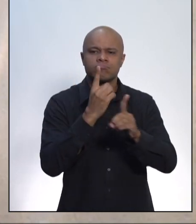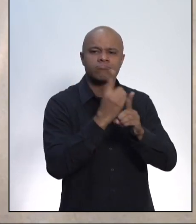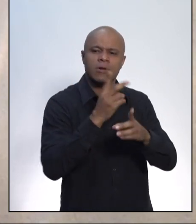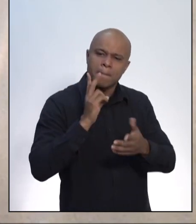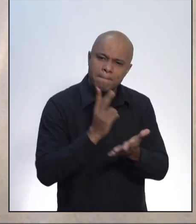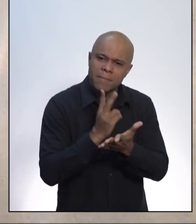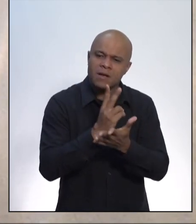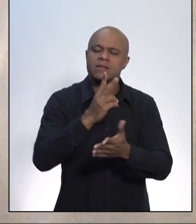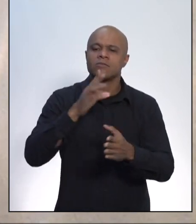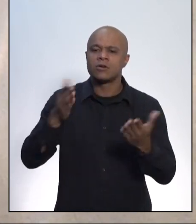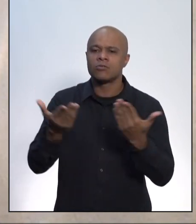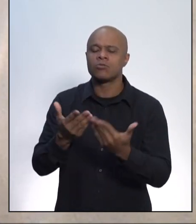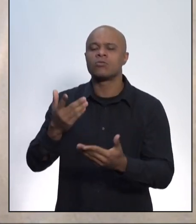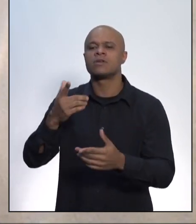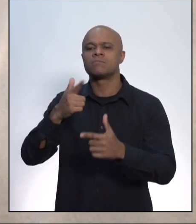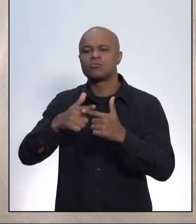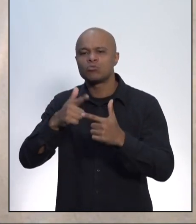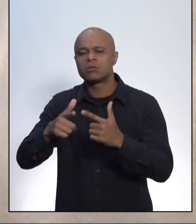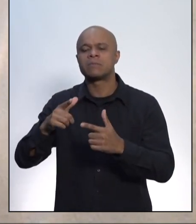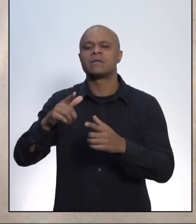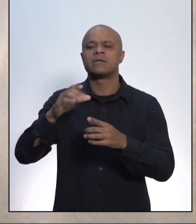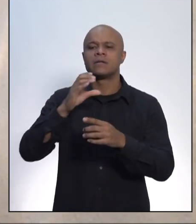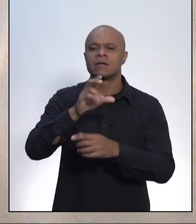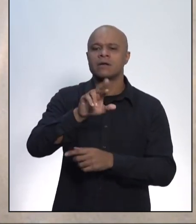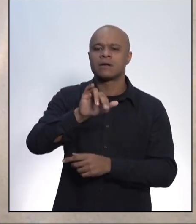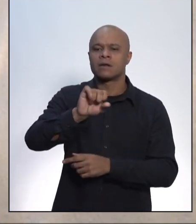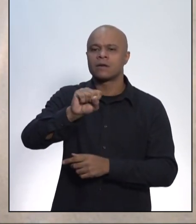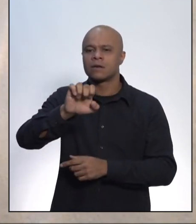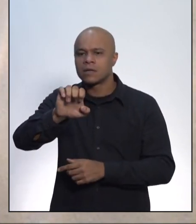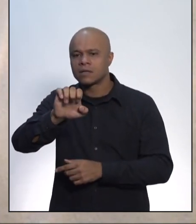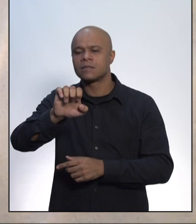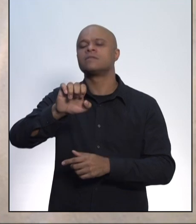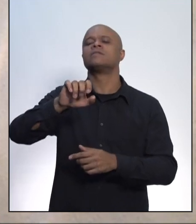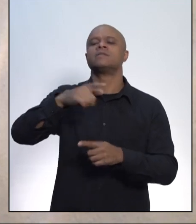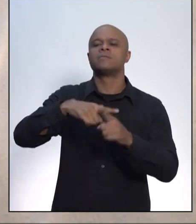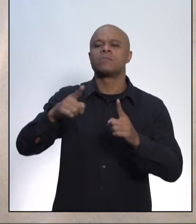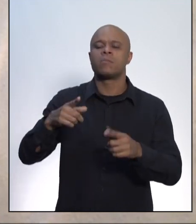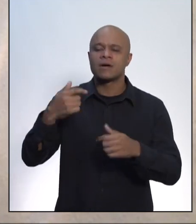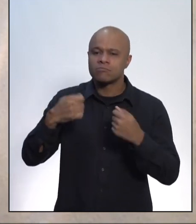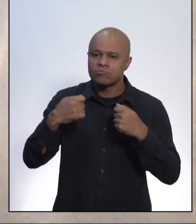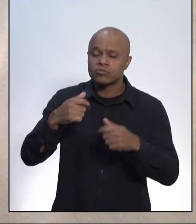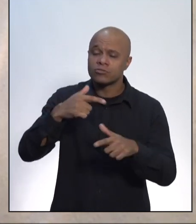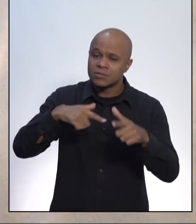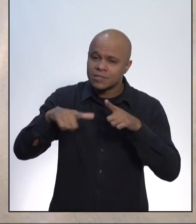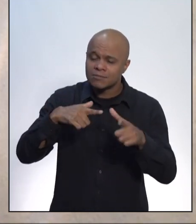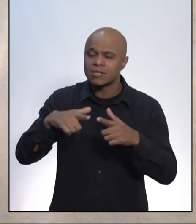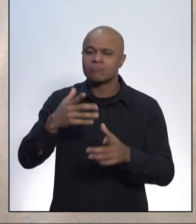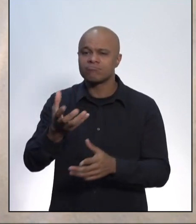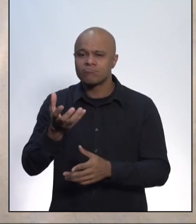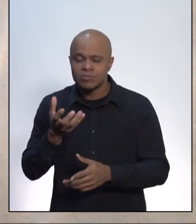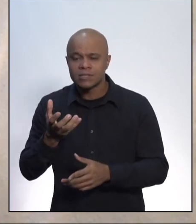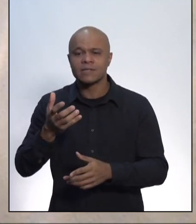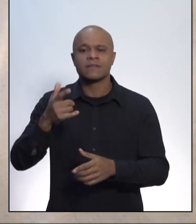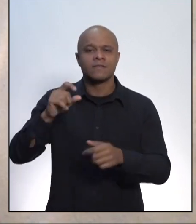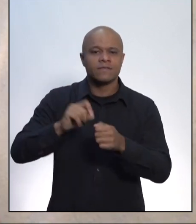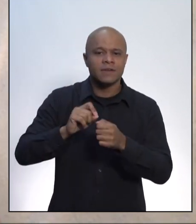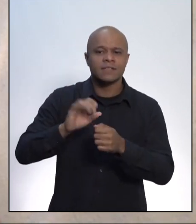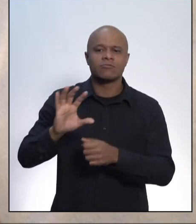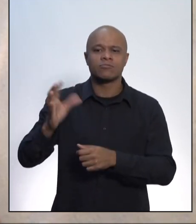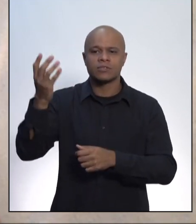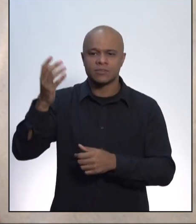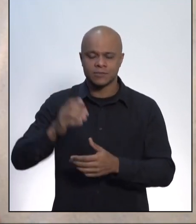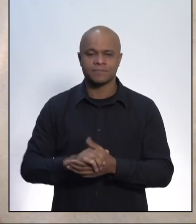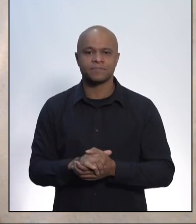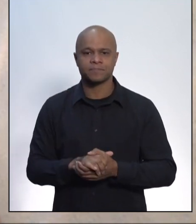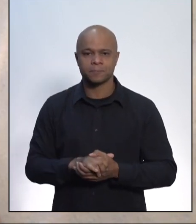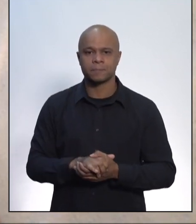crise, porque a gente precisa, né, levar trabalho para os nossos colegas de trabalho, os nossos colaboradores,